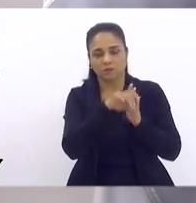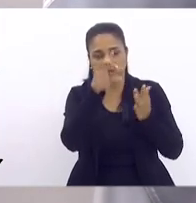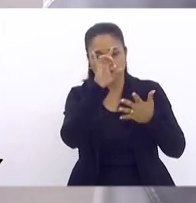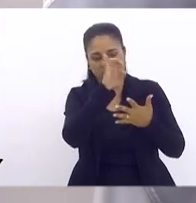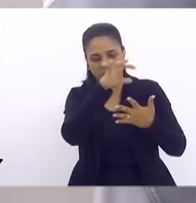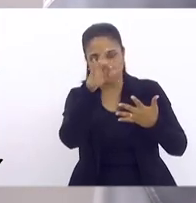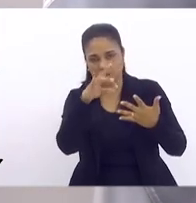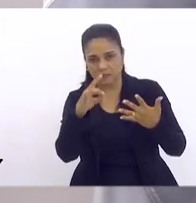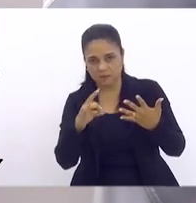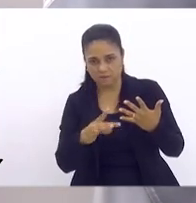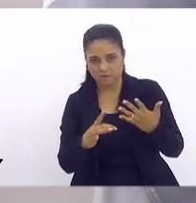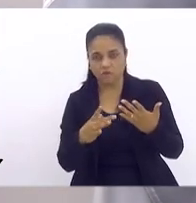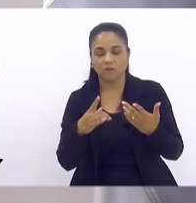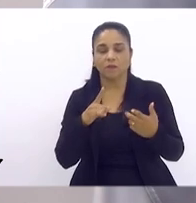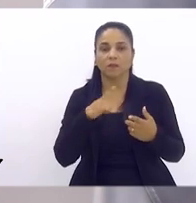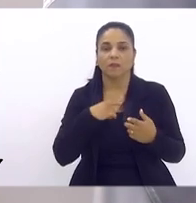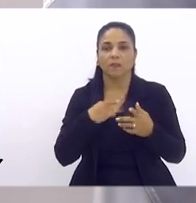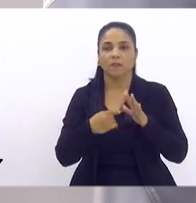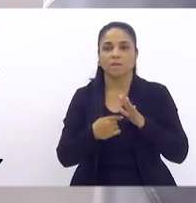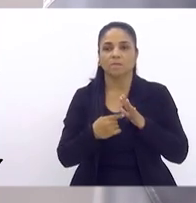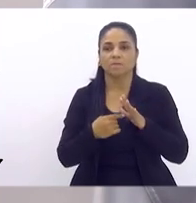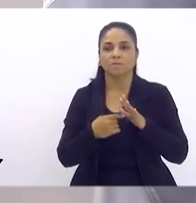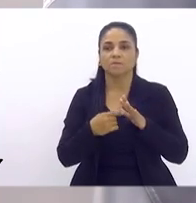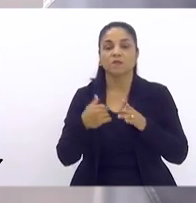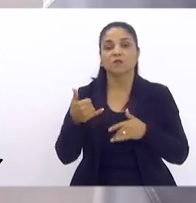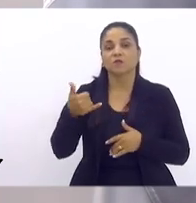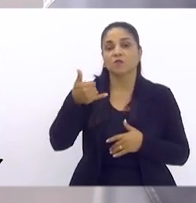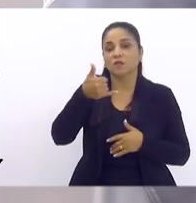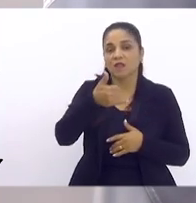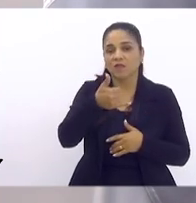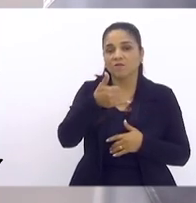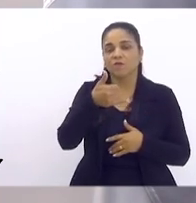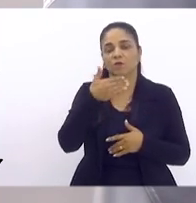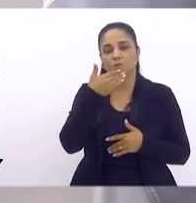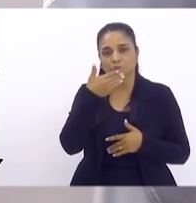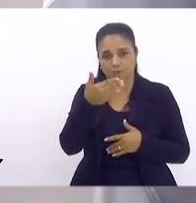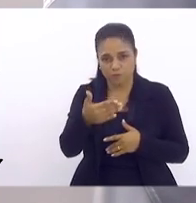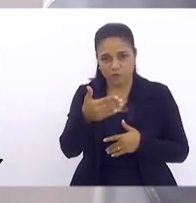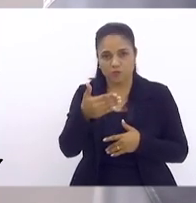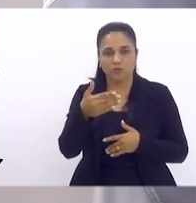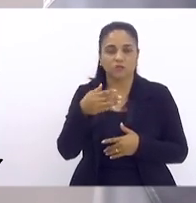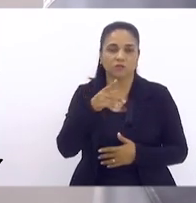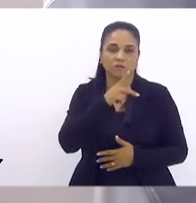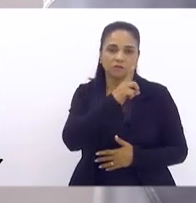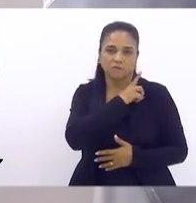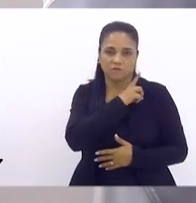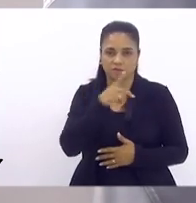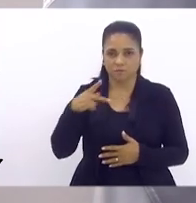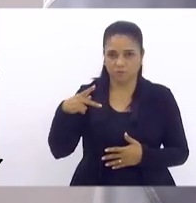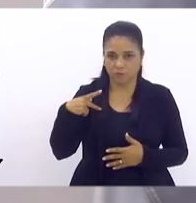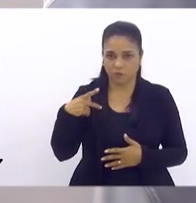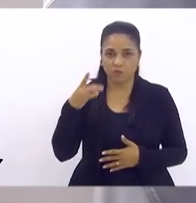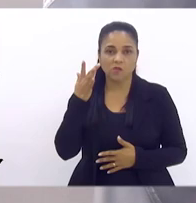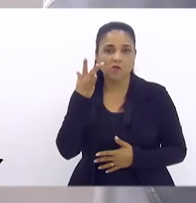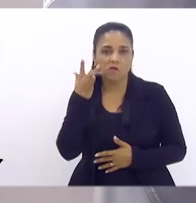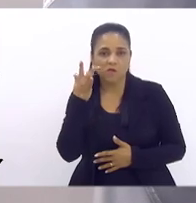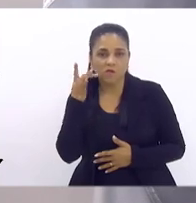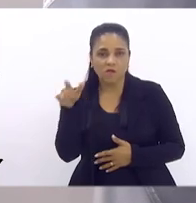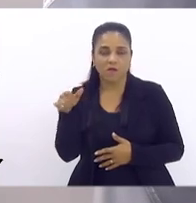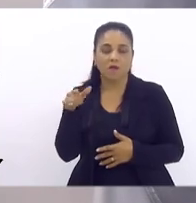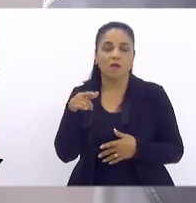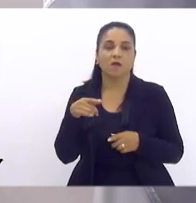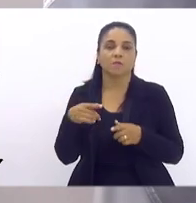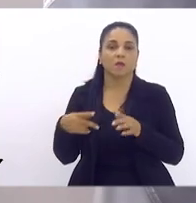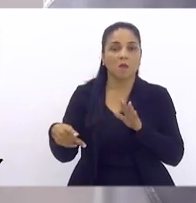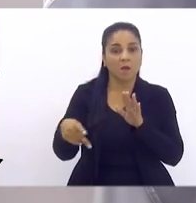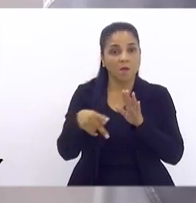o desenho perdão telefone da Defensoria Pública do Ceará porque eu acho que vale a pena até a própria Polícia Civil